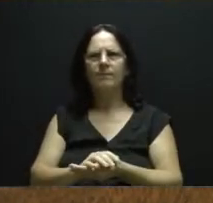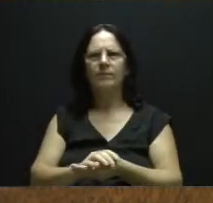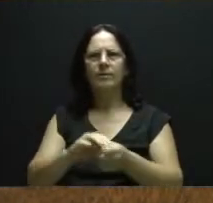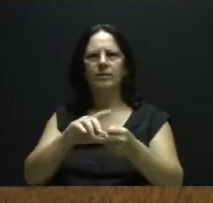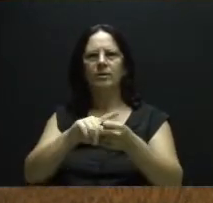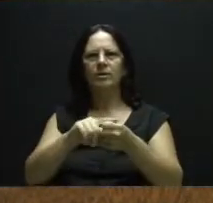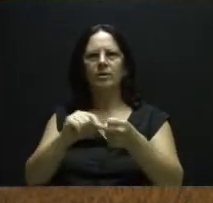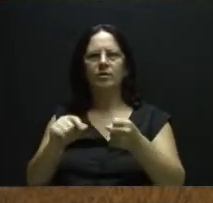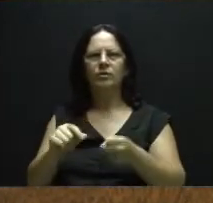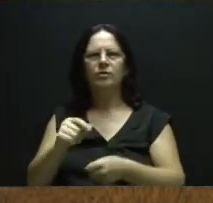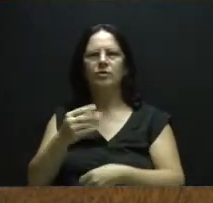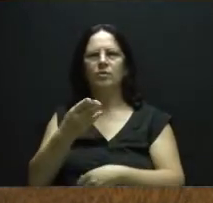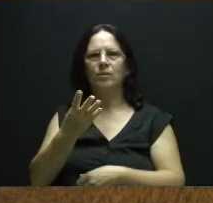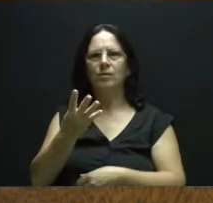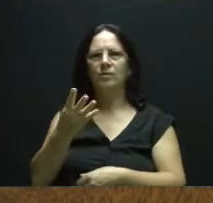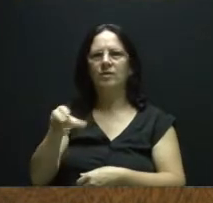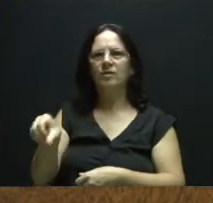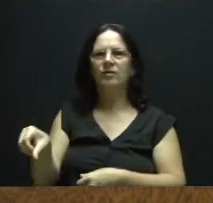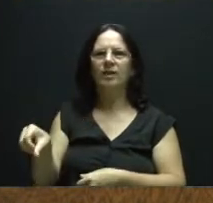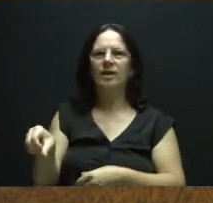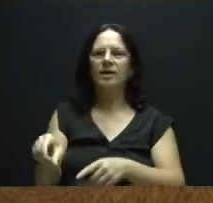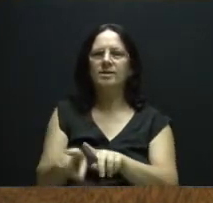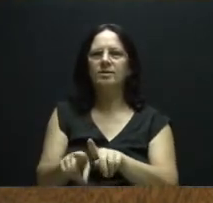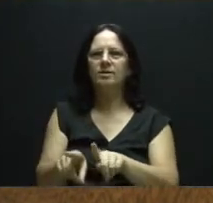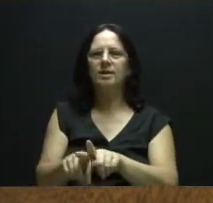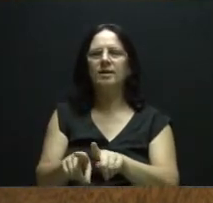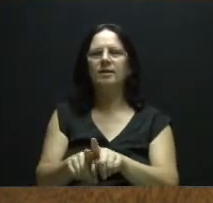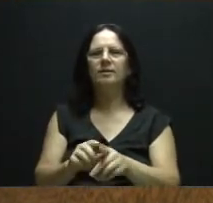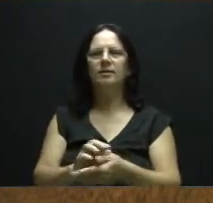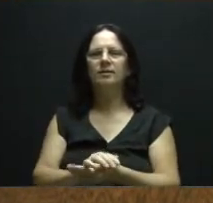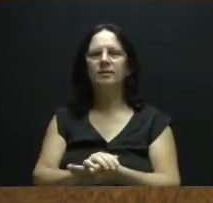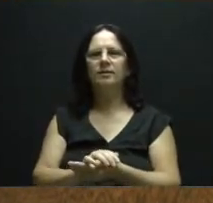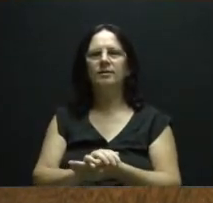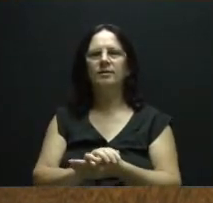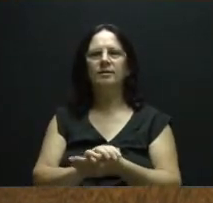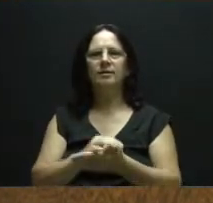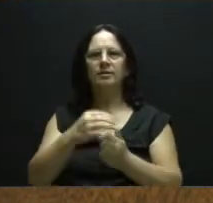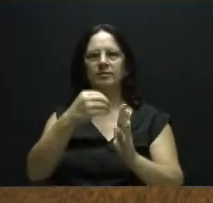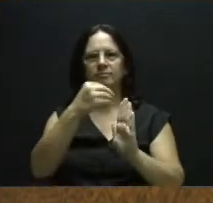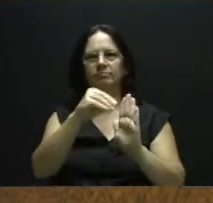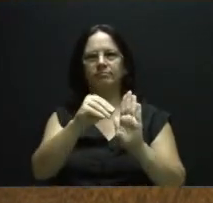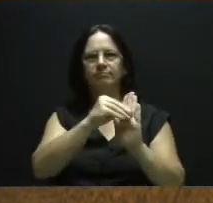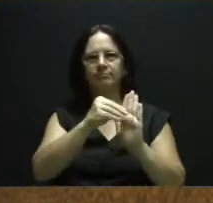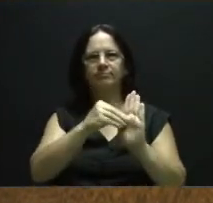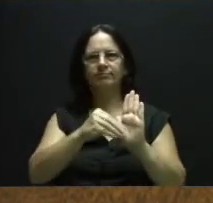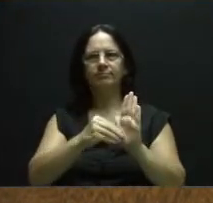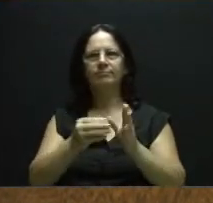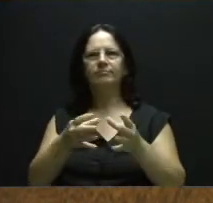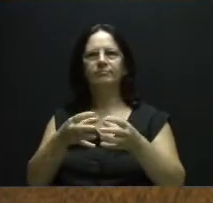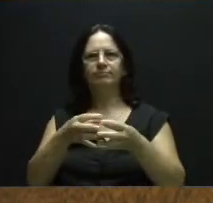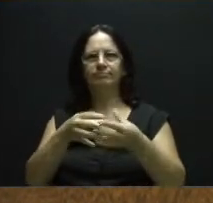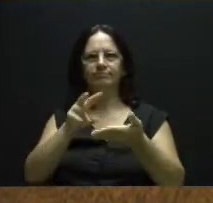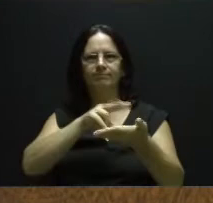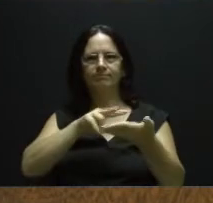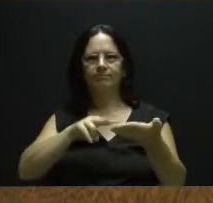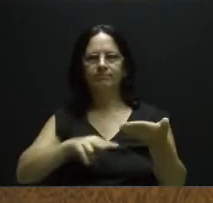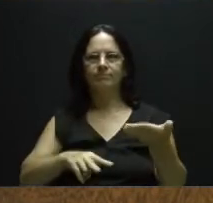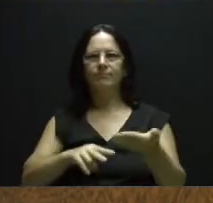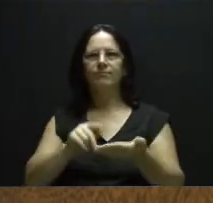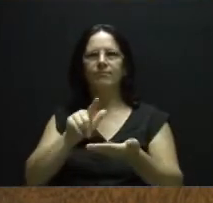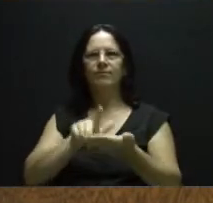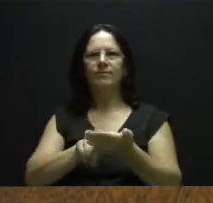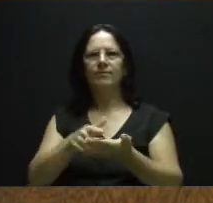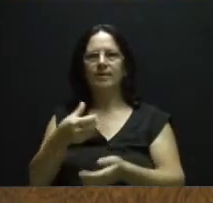cativa prevista no artigo 49 do regimento interno passou a usar a aparecer em conjunto sobre a matéria as